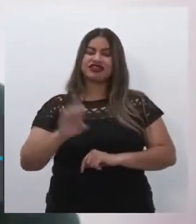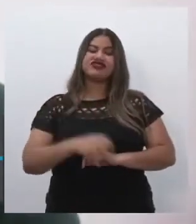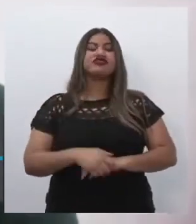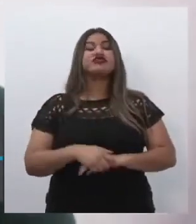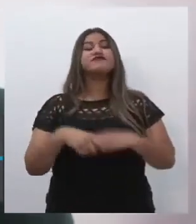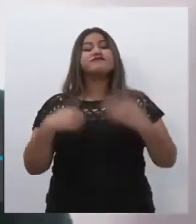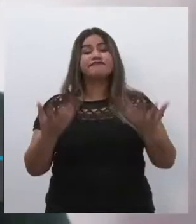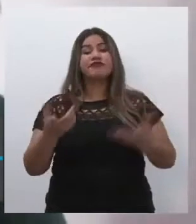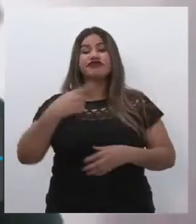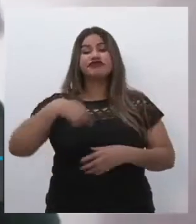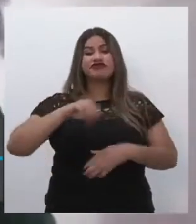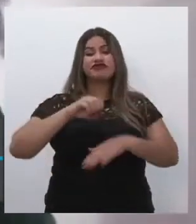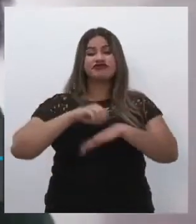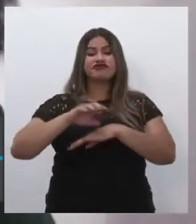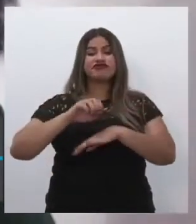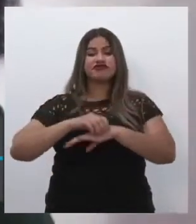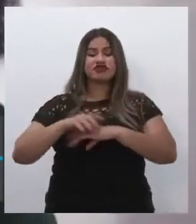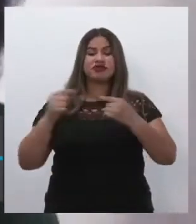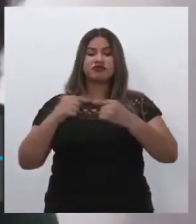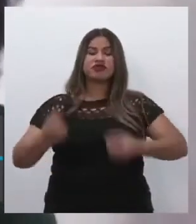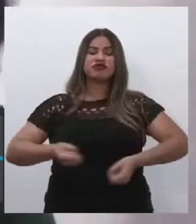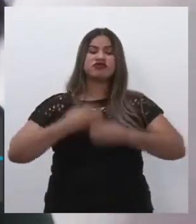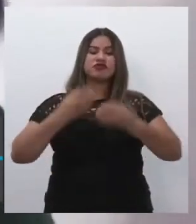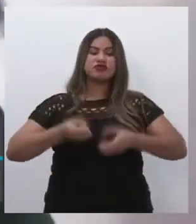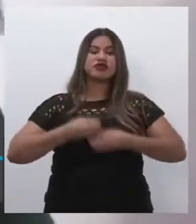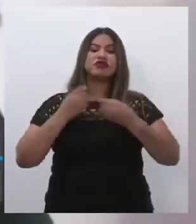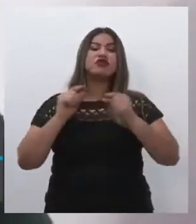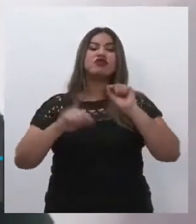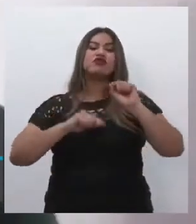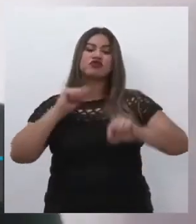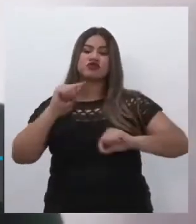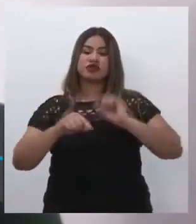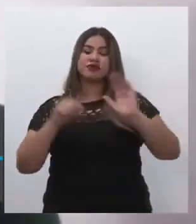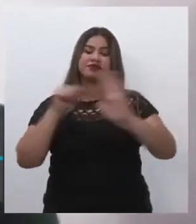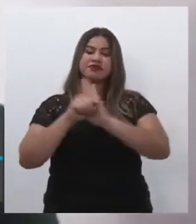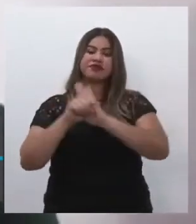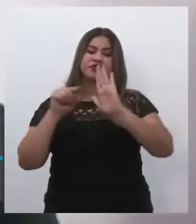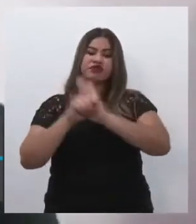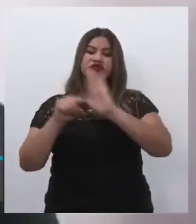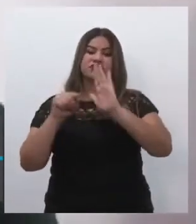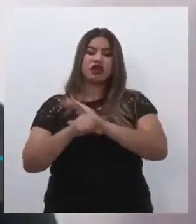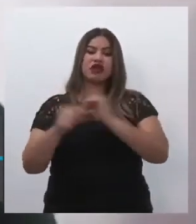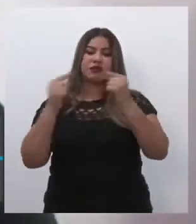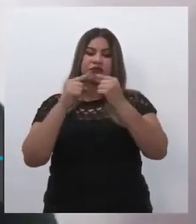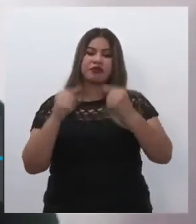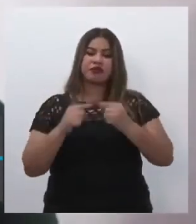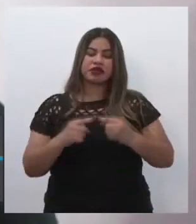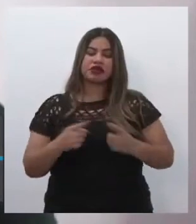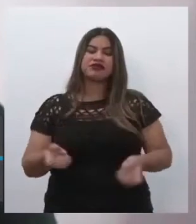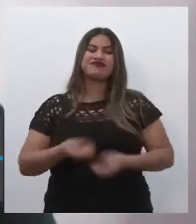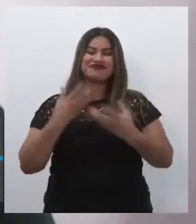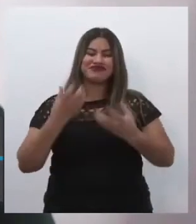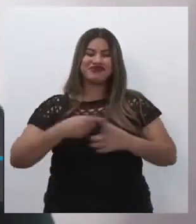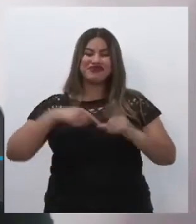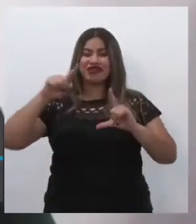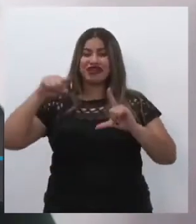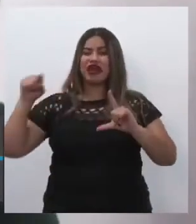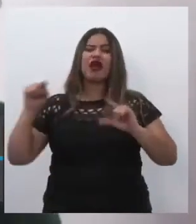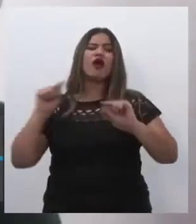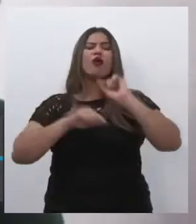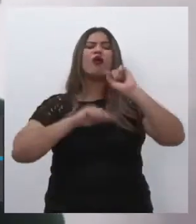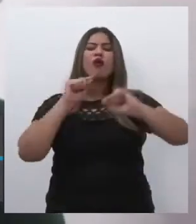sugestão, né, das informações implícitas é perguntar para eles aí sobre esses infográficos, o que será